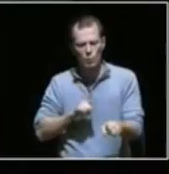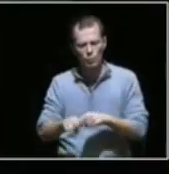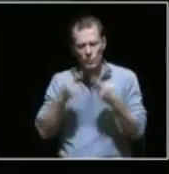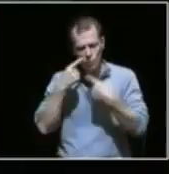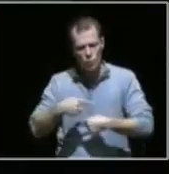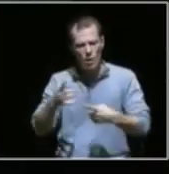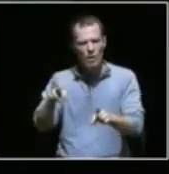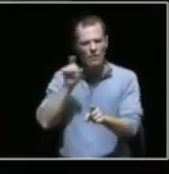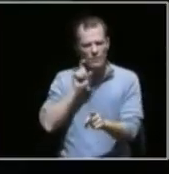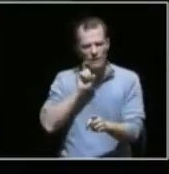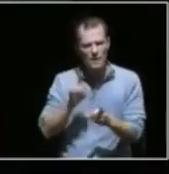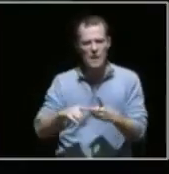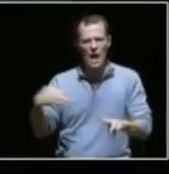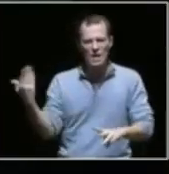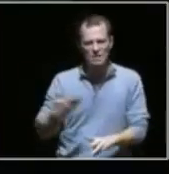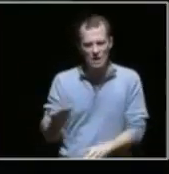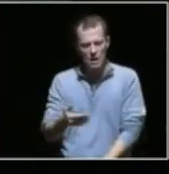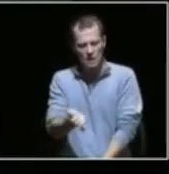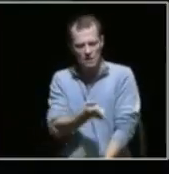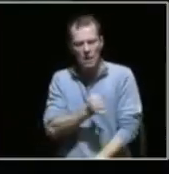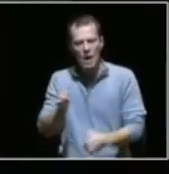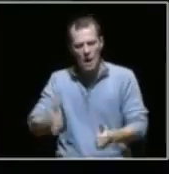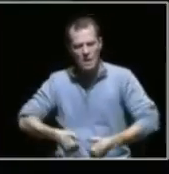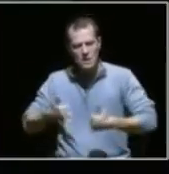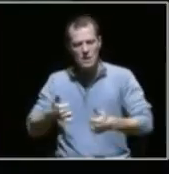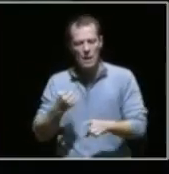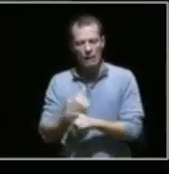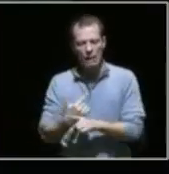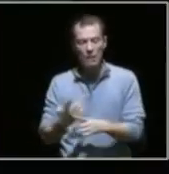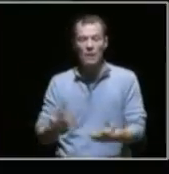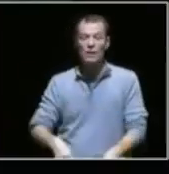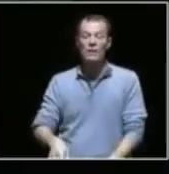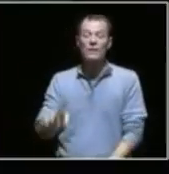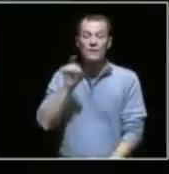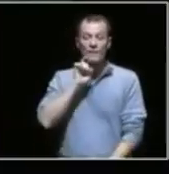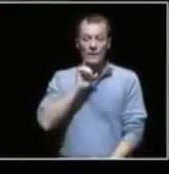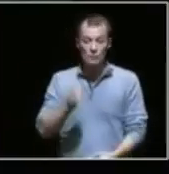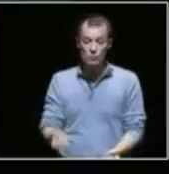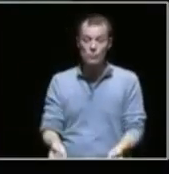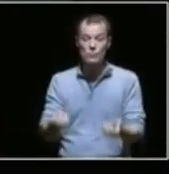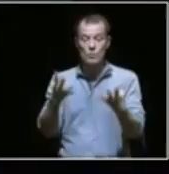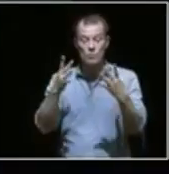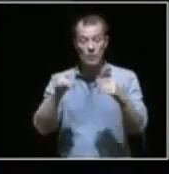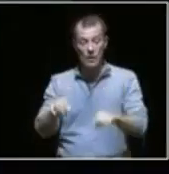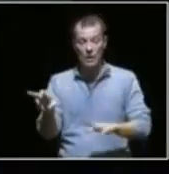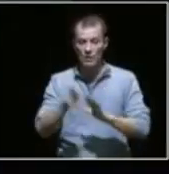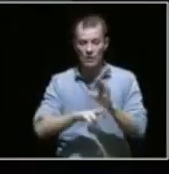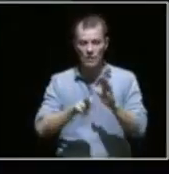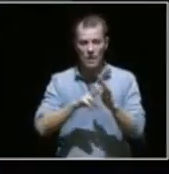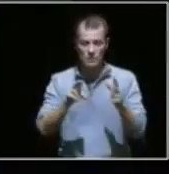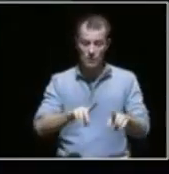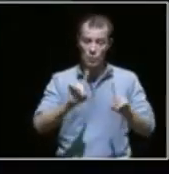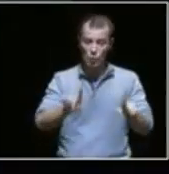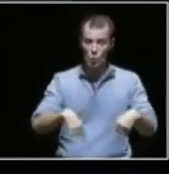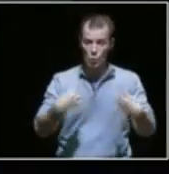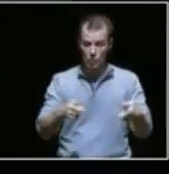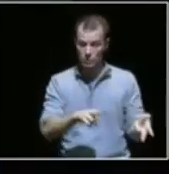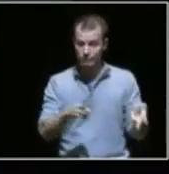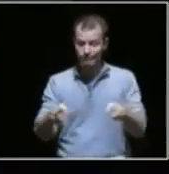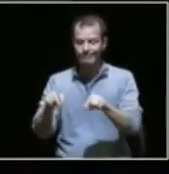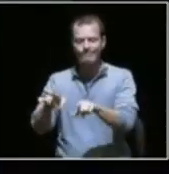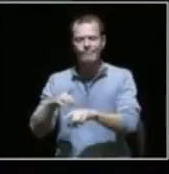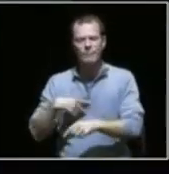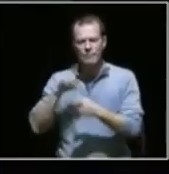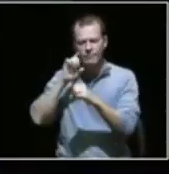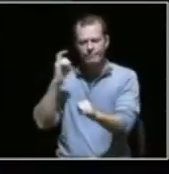pública de defesa do direito à cidade. Defendemos, finalmente, que o regulamento passe, depois, por um